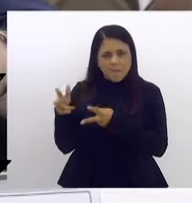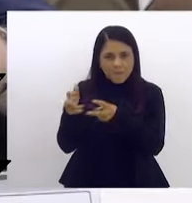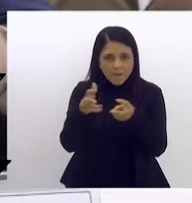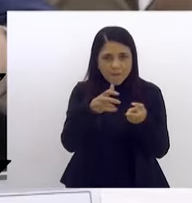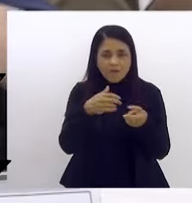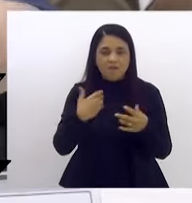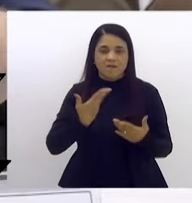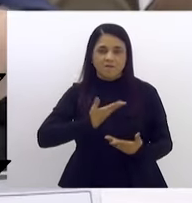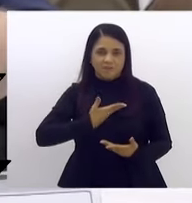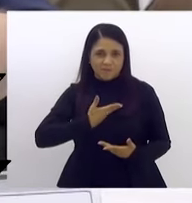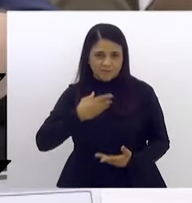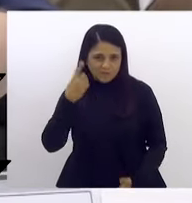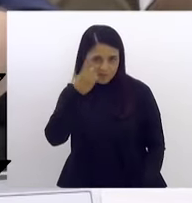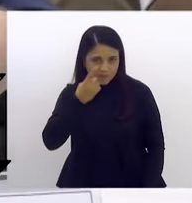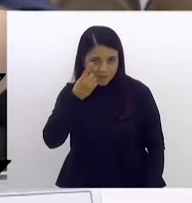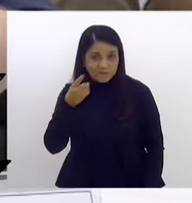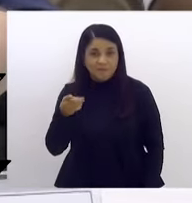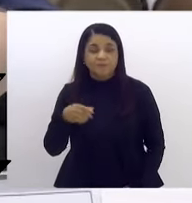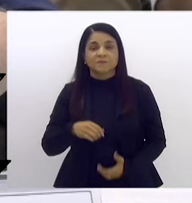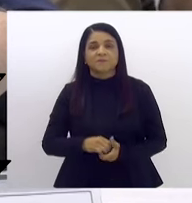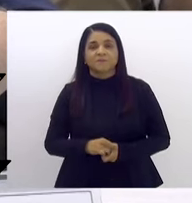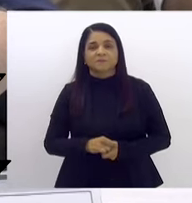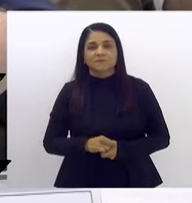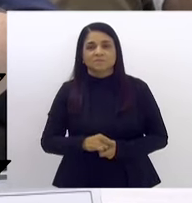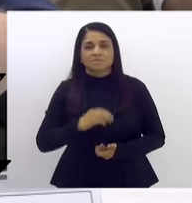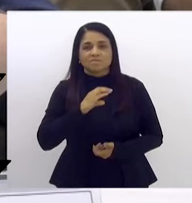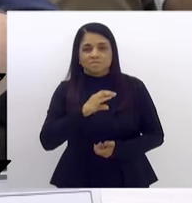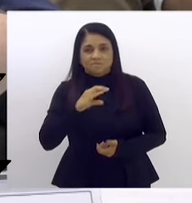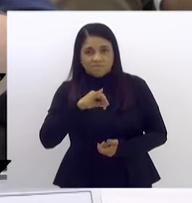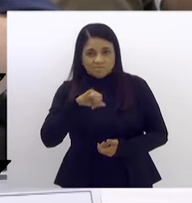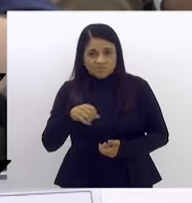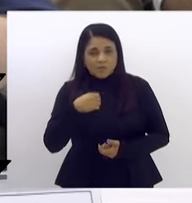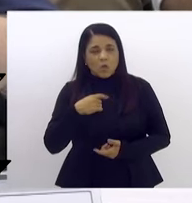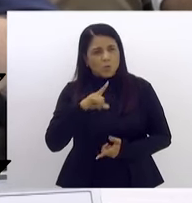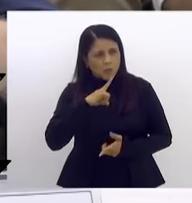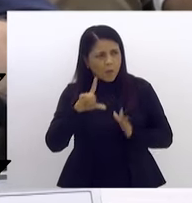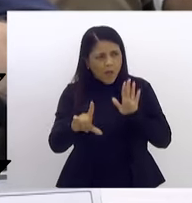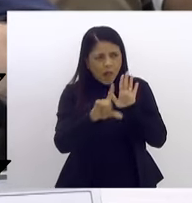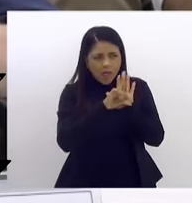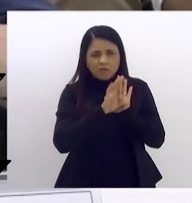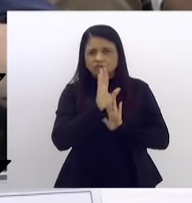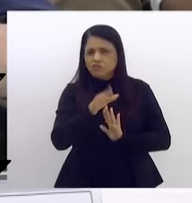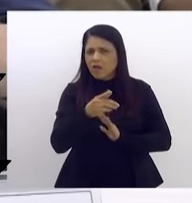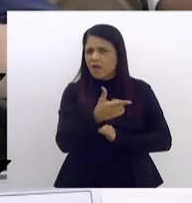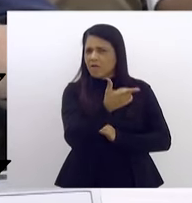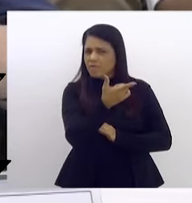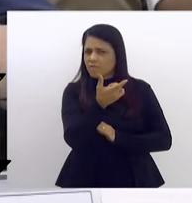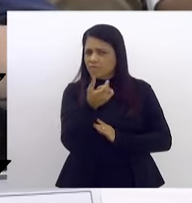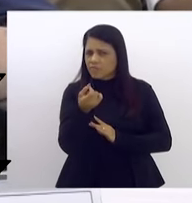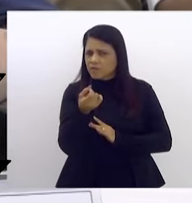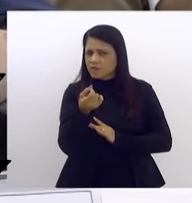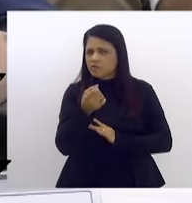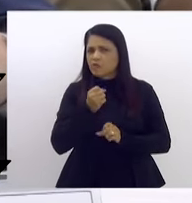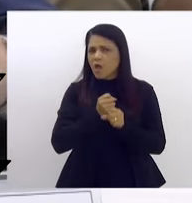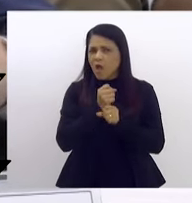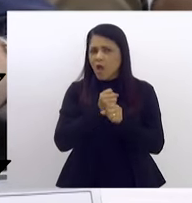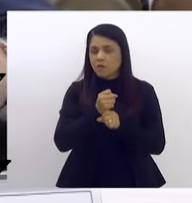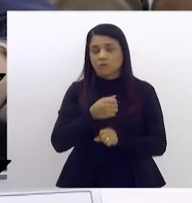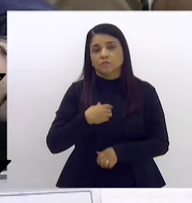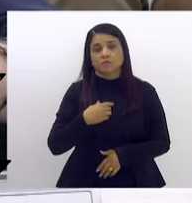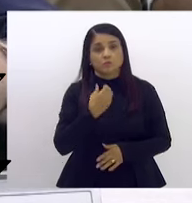ccj que é o seguinte eu tenho uma lei que tem 20 anos que é a